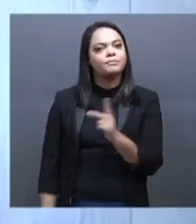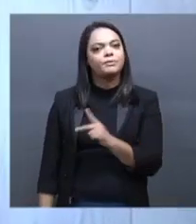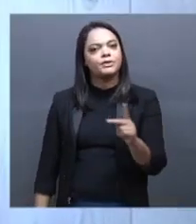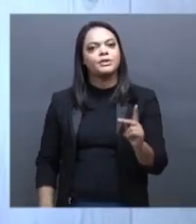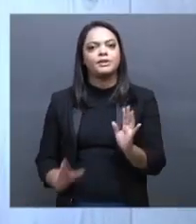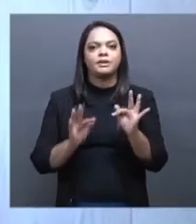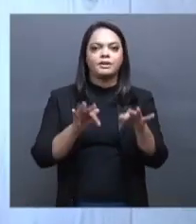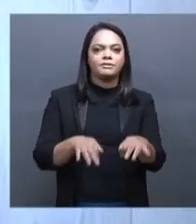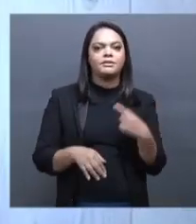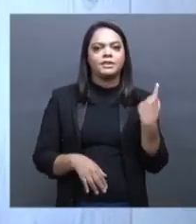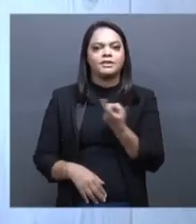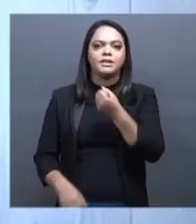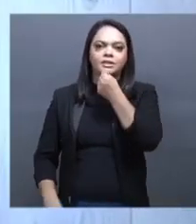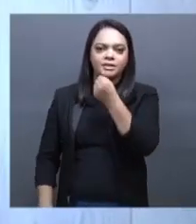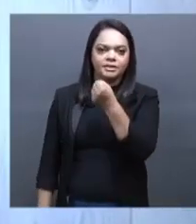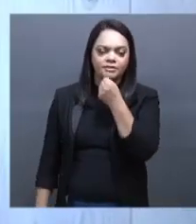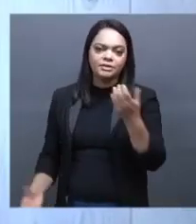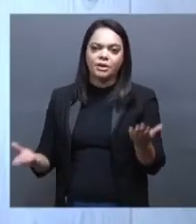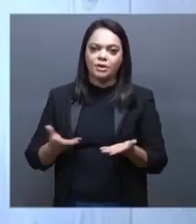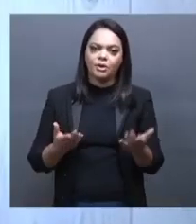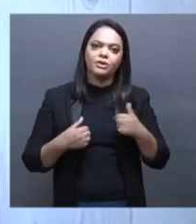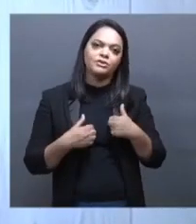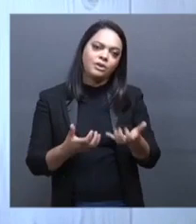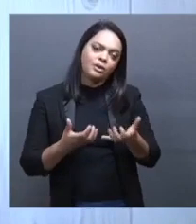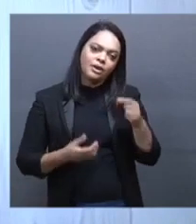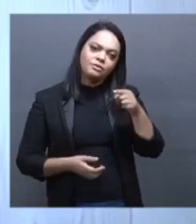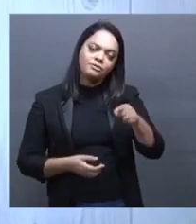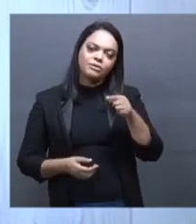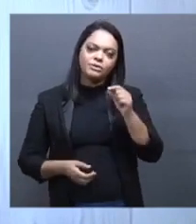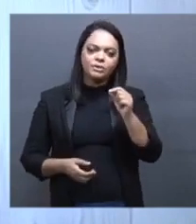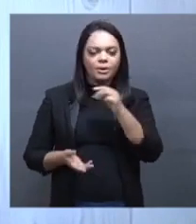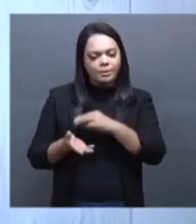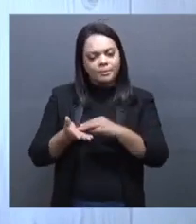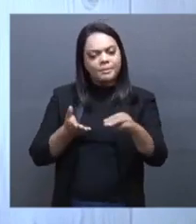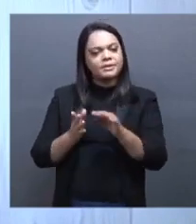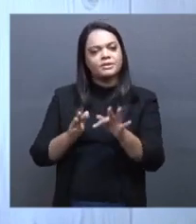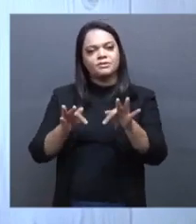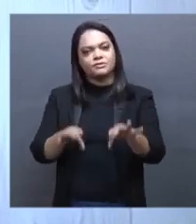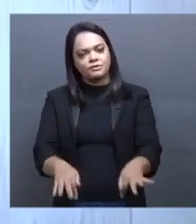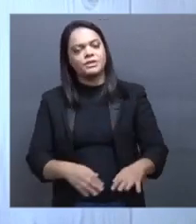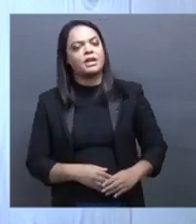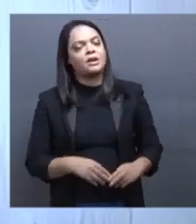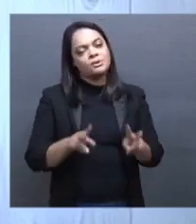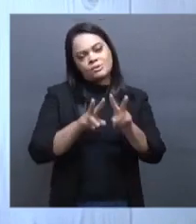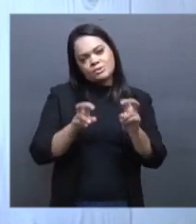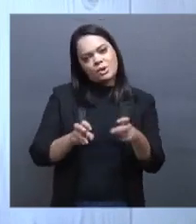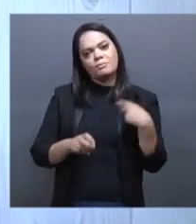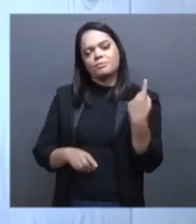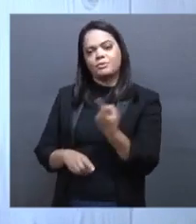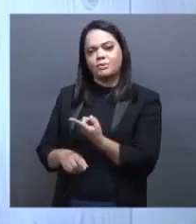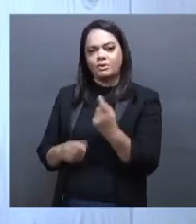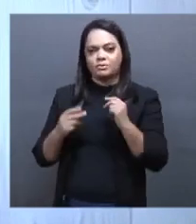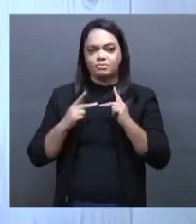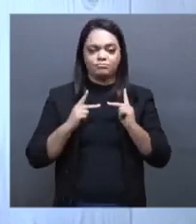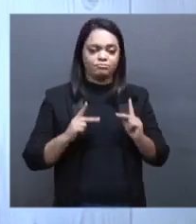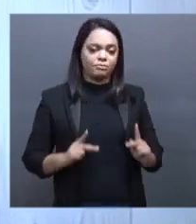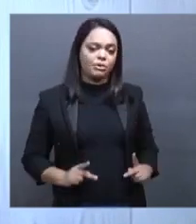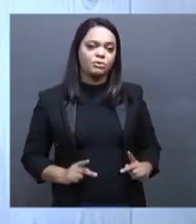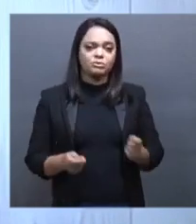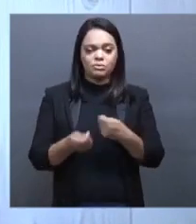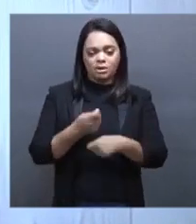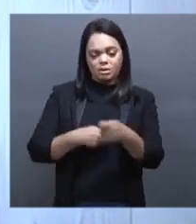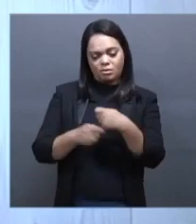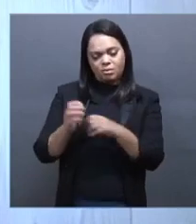para finalizar nossa entrevista de hoje, eu gostaria que você deixasse uma mensagem final sobre a nossa postura econômica